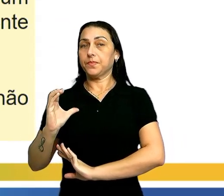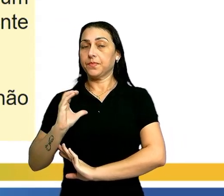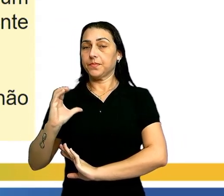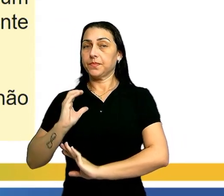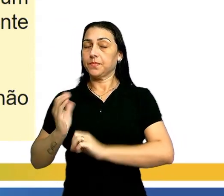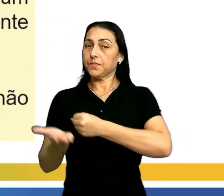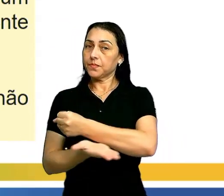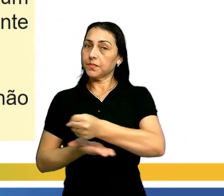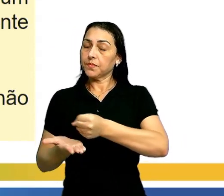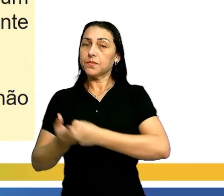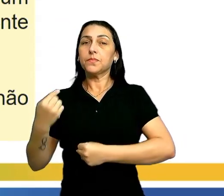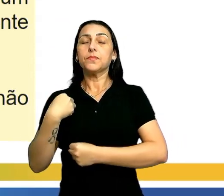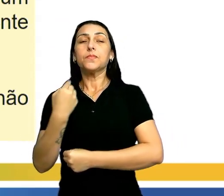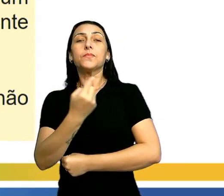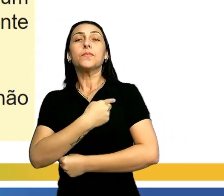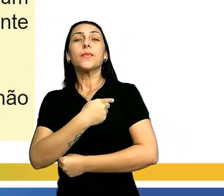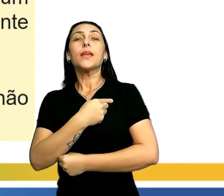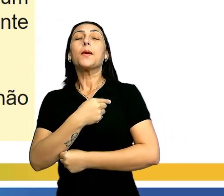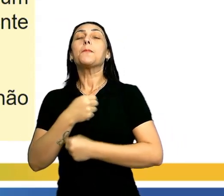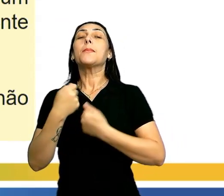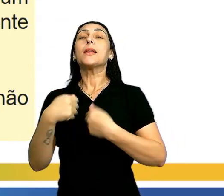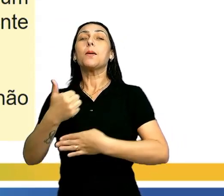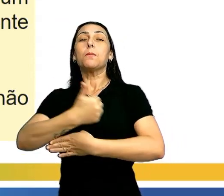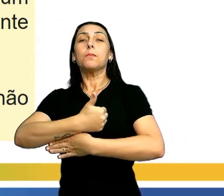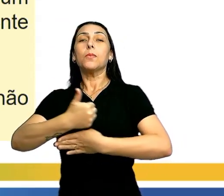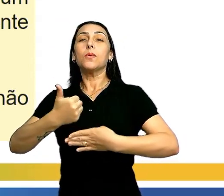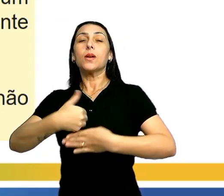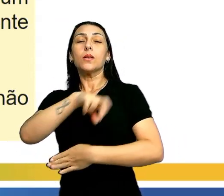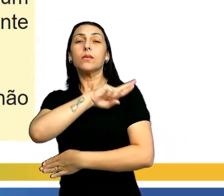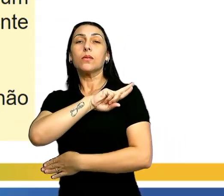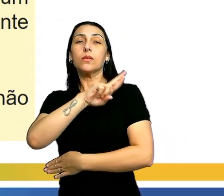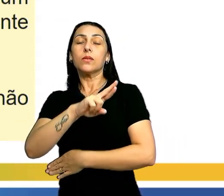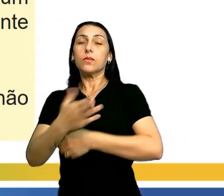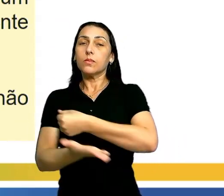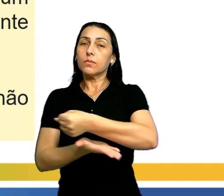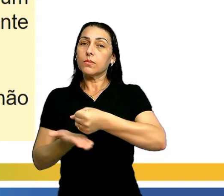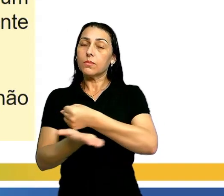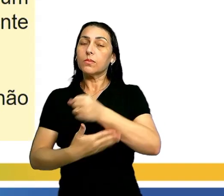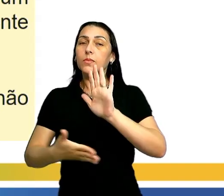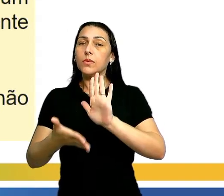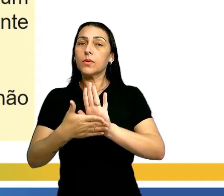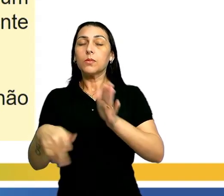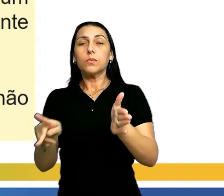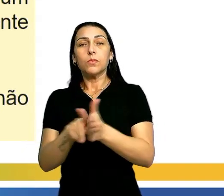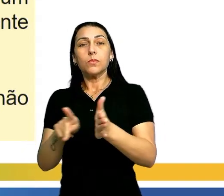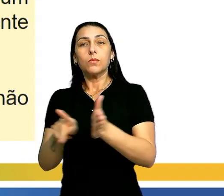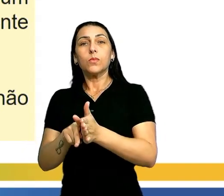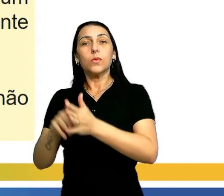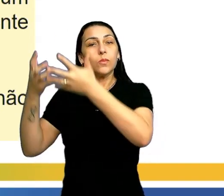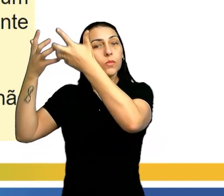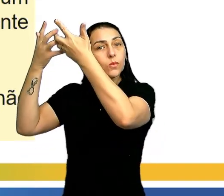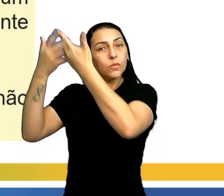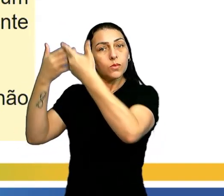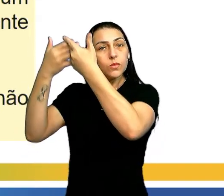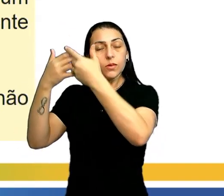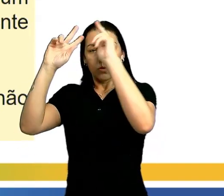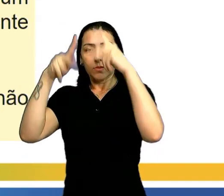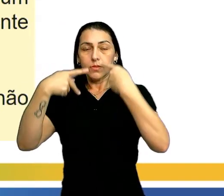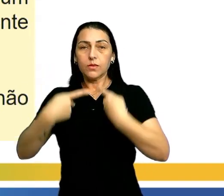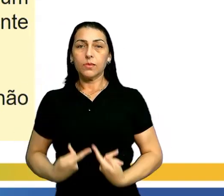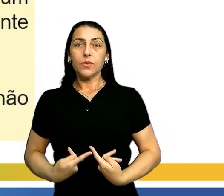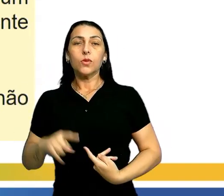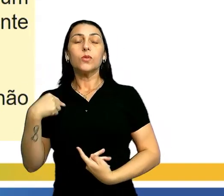é baseada na noção de dever moral que se baseia no próprio aparelho cognitivo do ser humano.